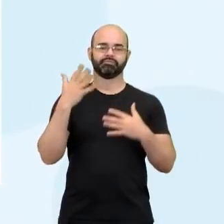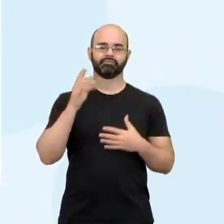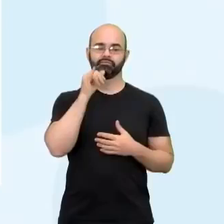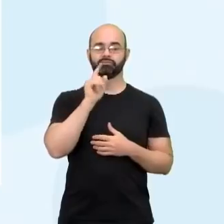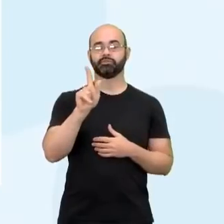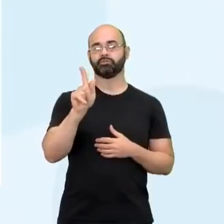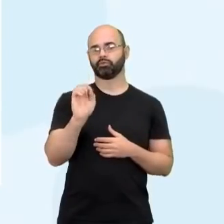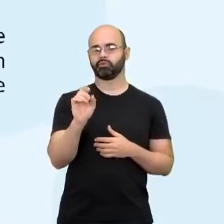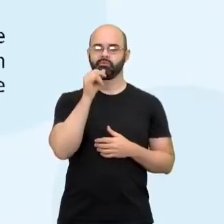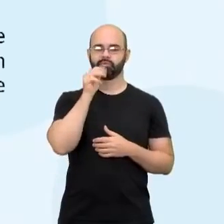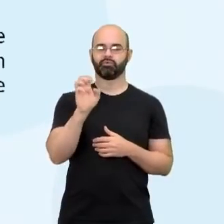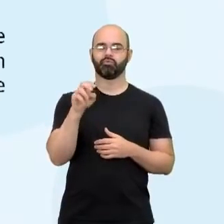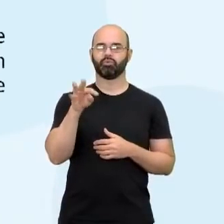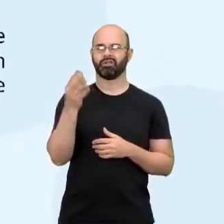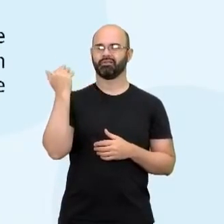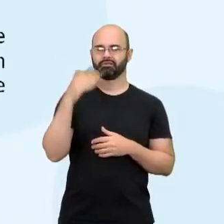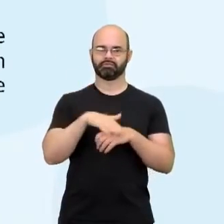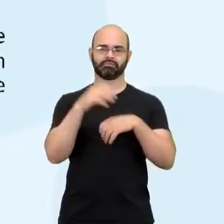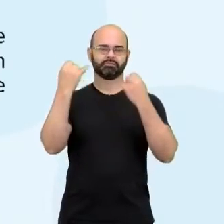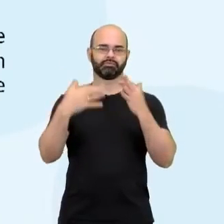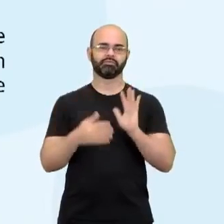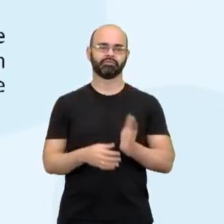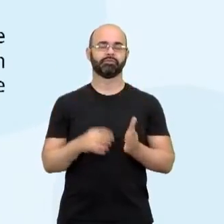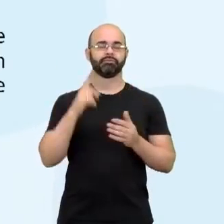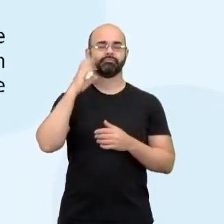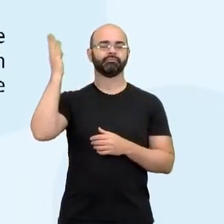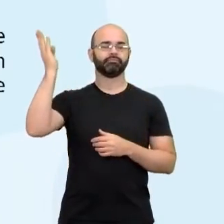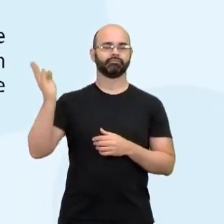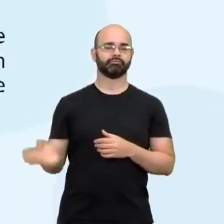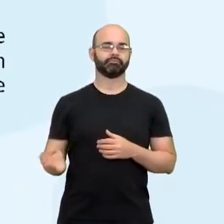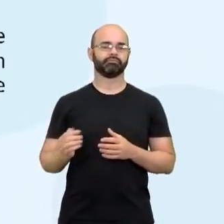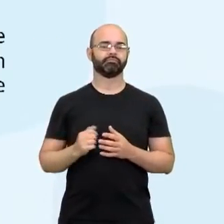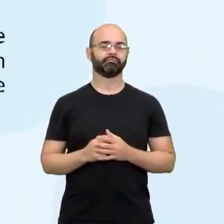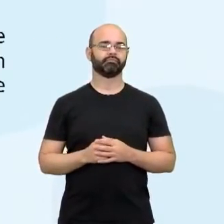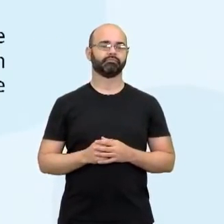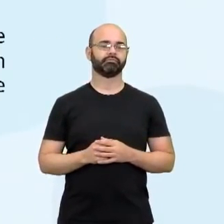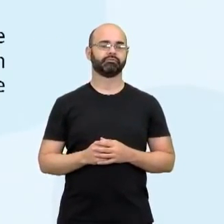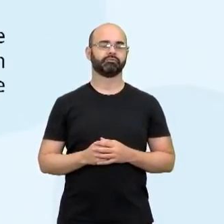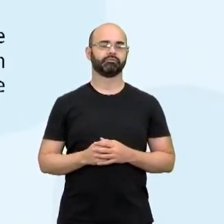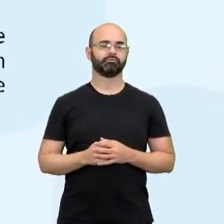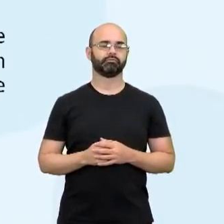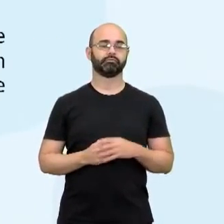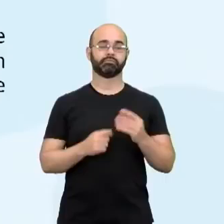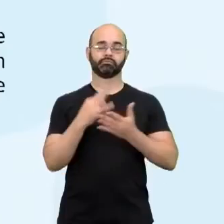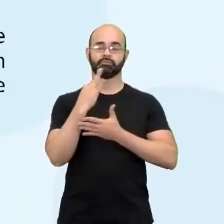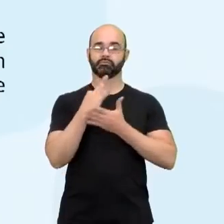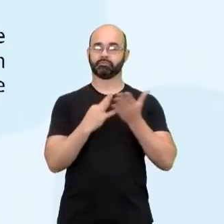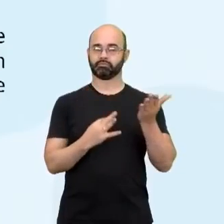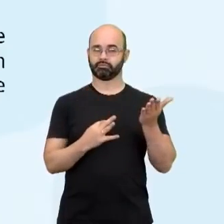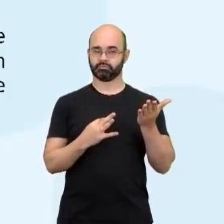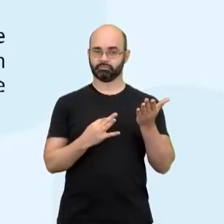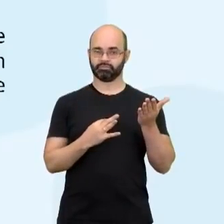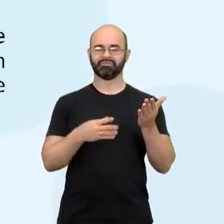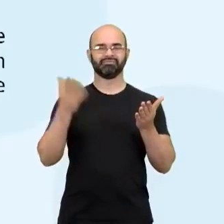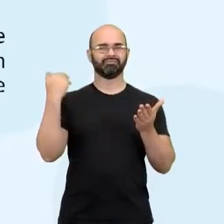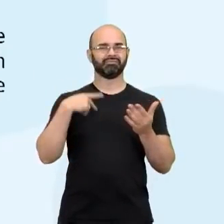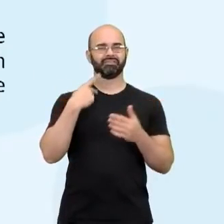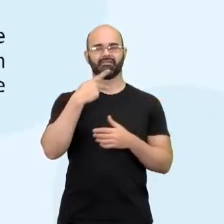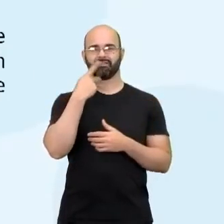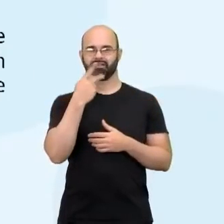é went e tal. Bom, vai aparecer de novo aqui na tela para vocês. Tem aqui o texto, é a